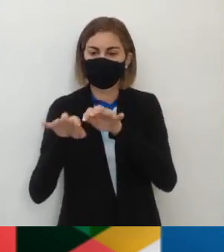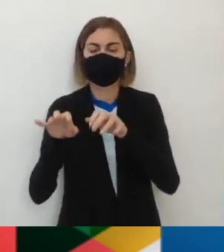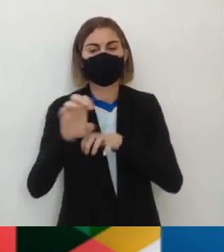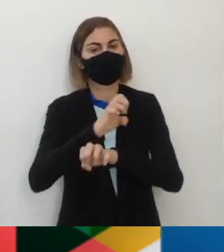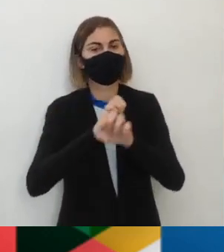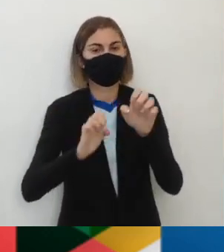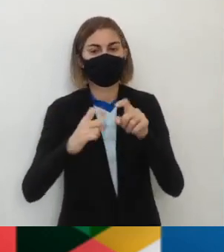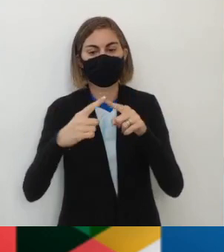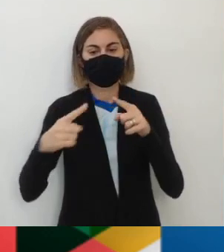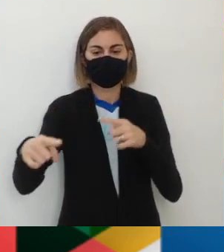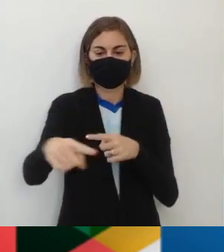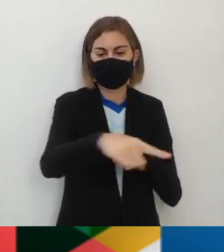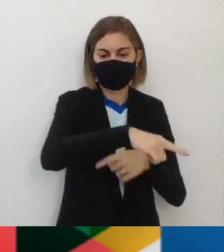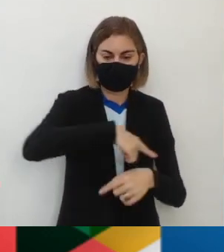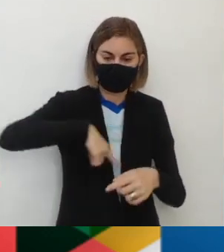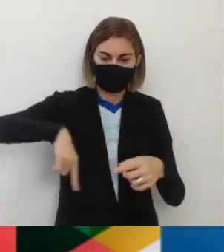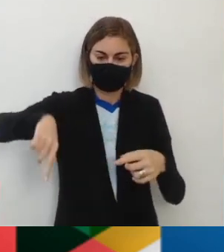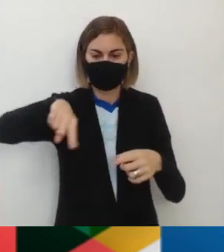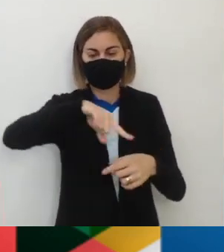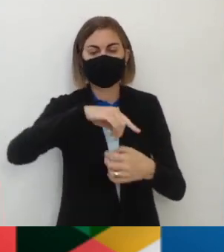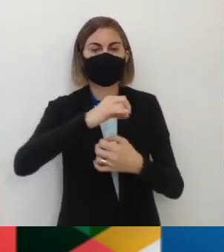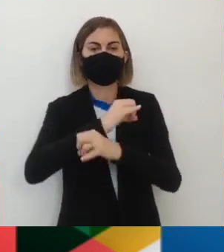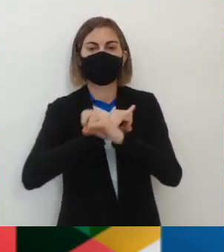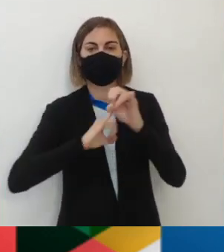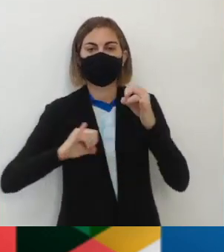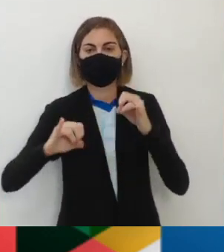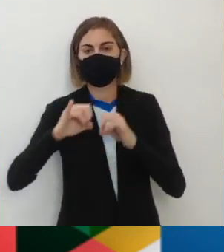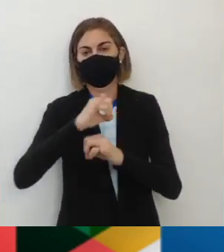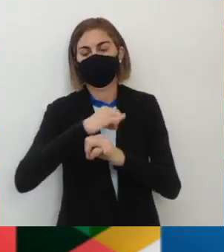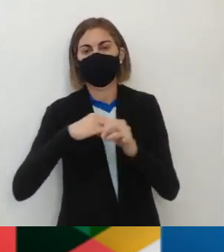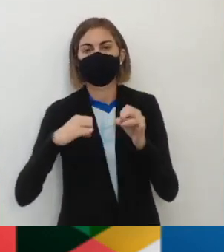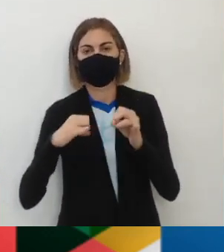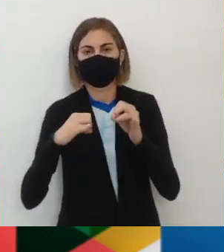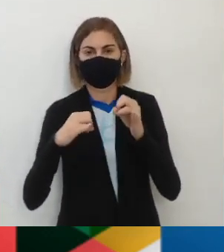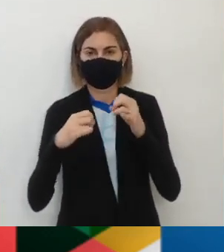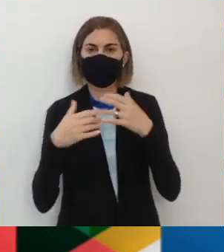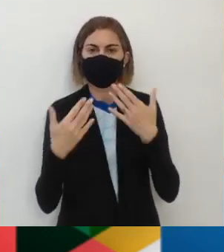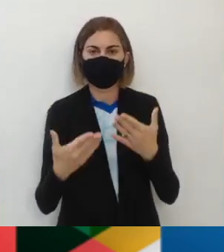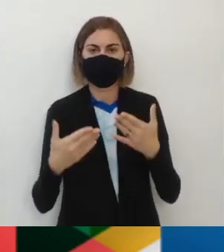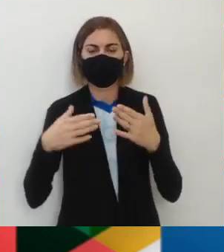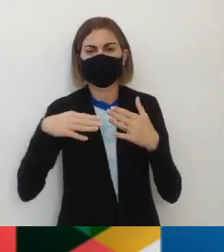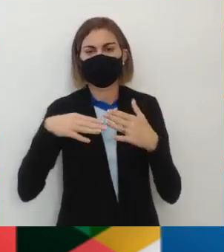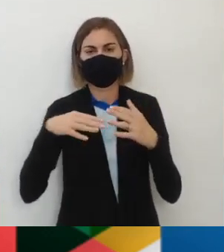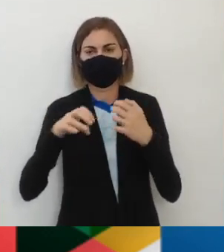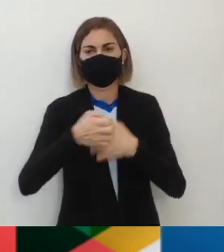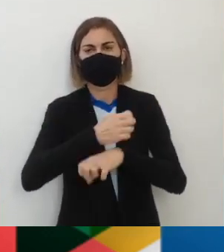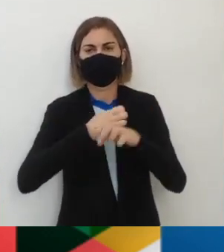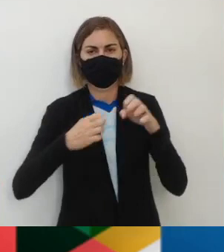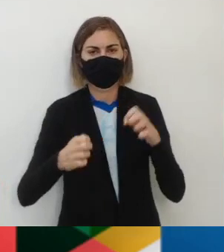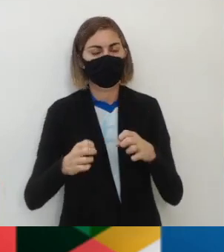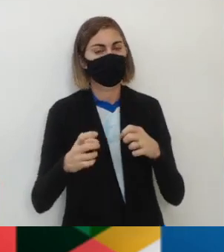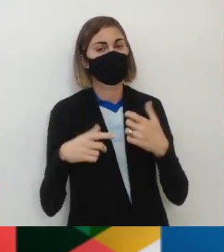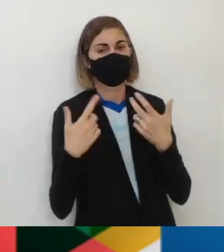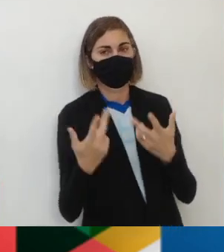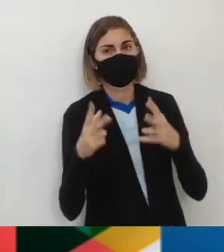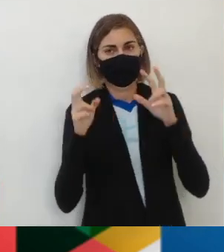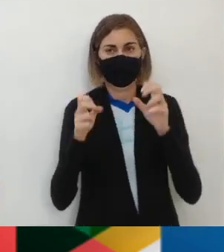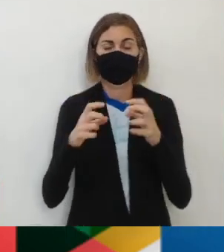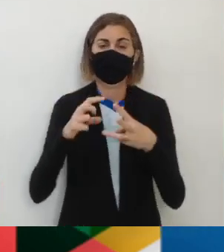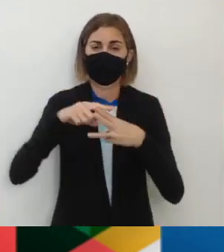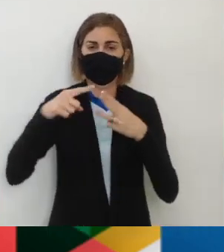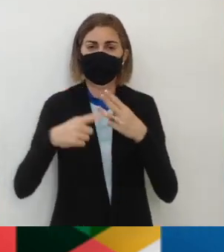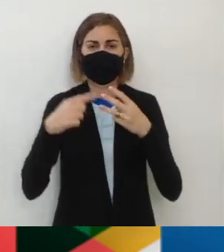que ficam circulando entre esses íons. Esse é o modelo do mar de elétrons. Sobre isso, então, ele vai fazer